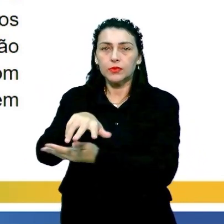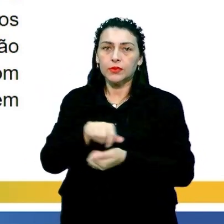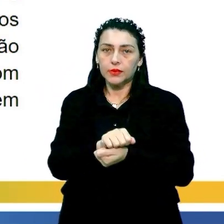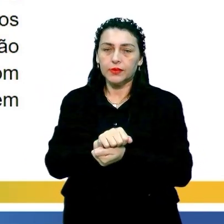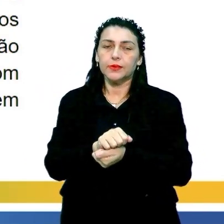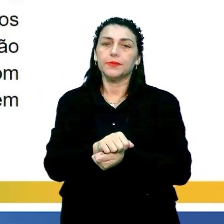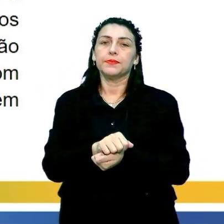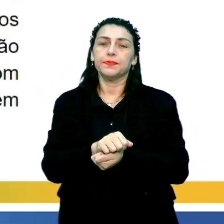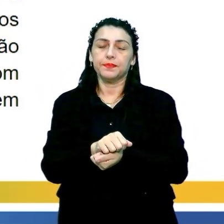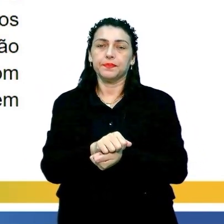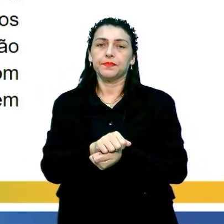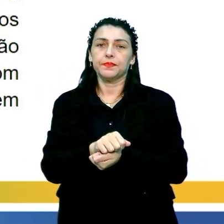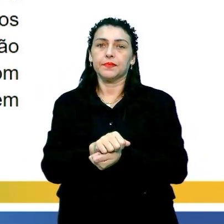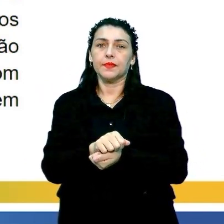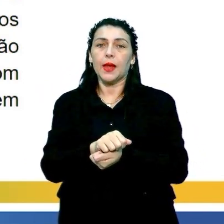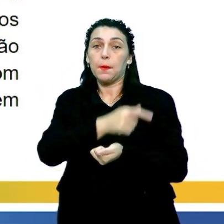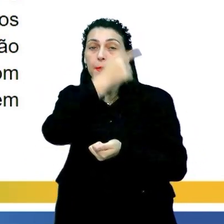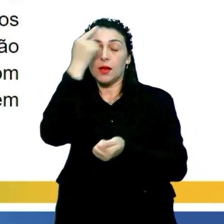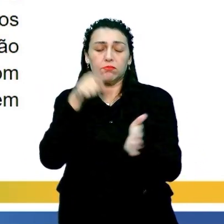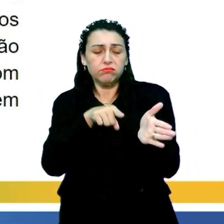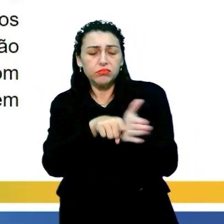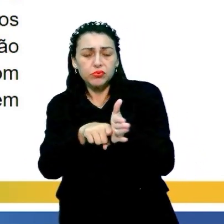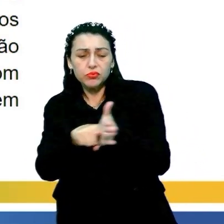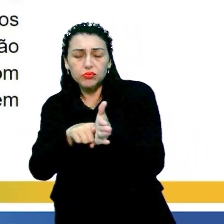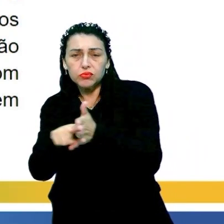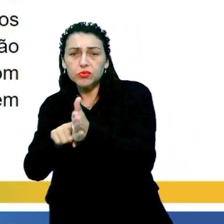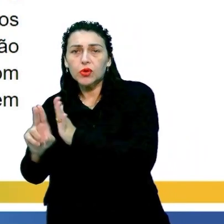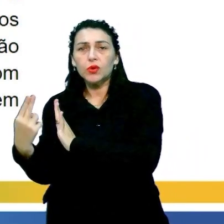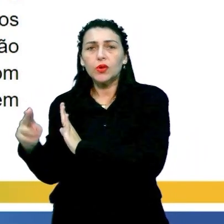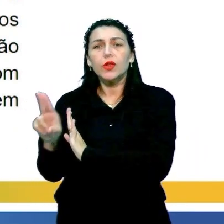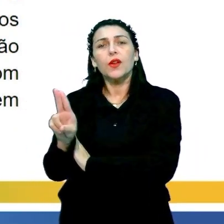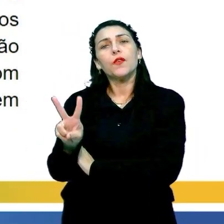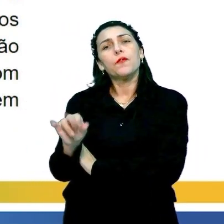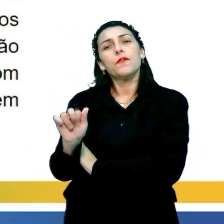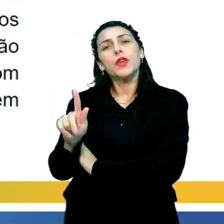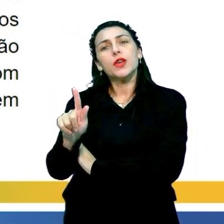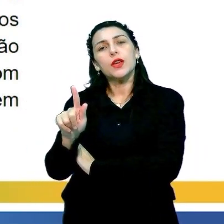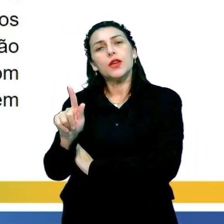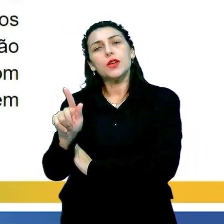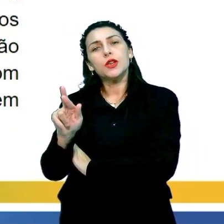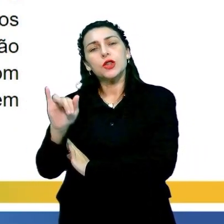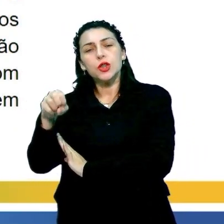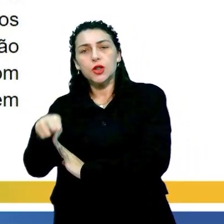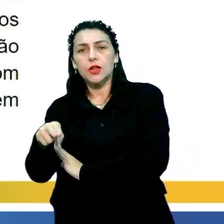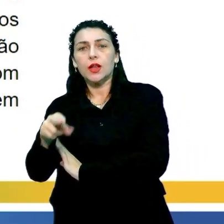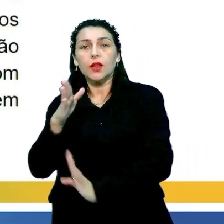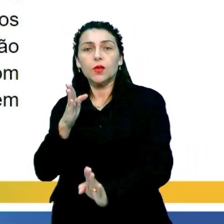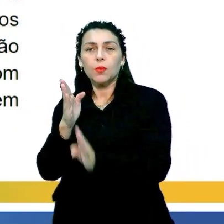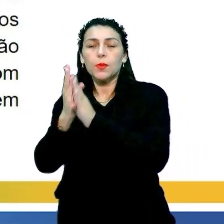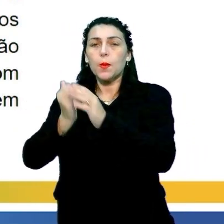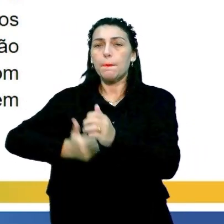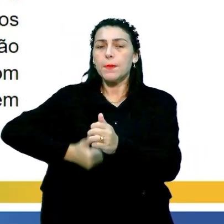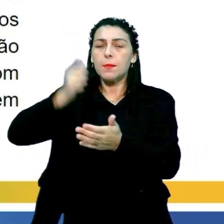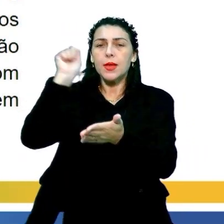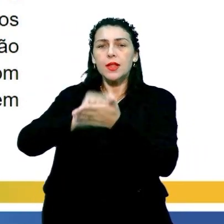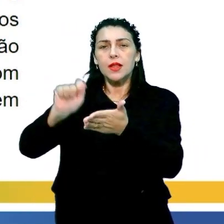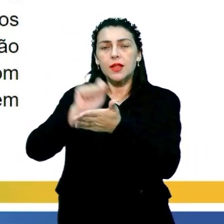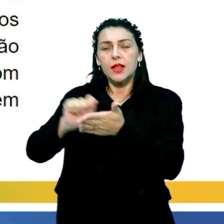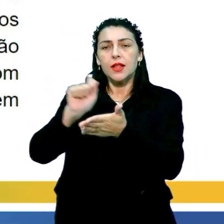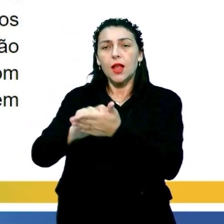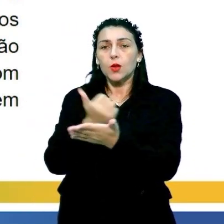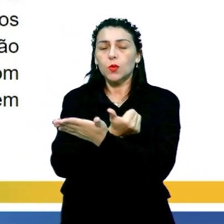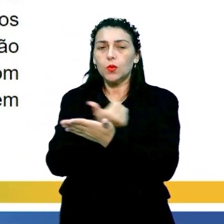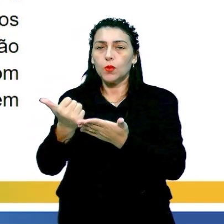Terra. Cientistas americanos da Universidade da Virgínia alegam ter descoberto um dos primeiros registros da ação